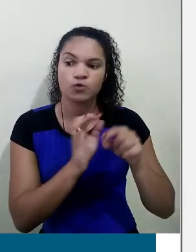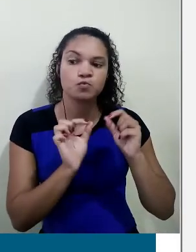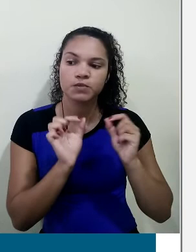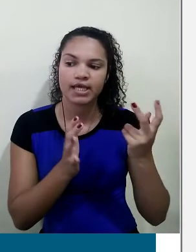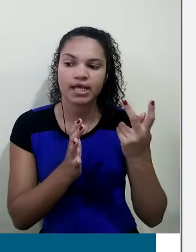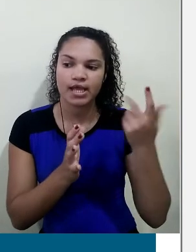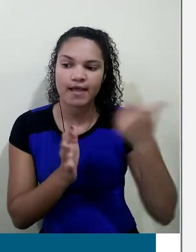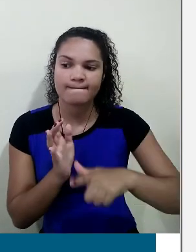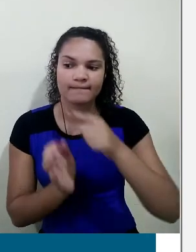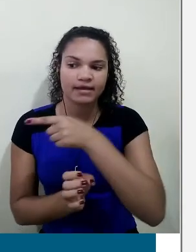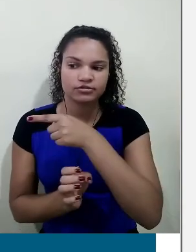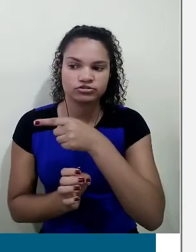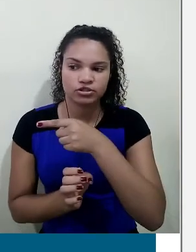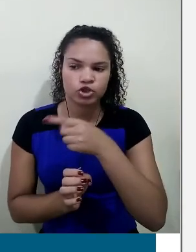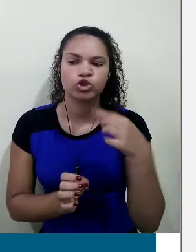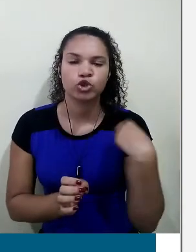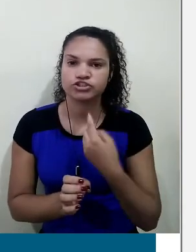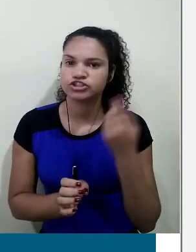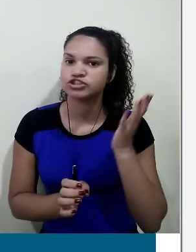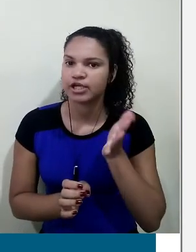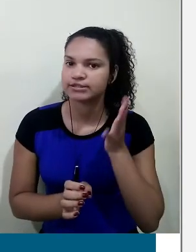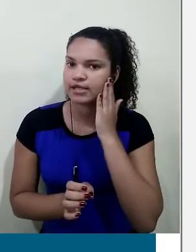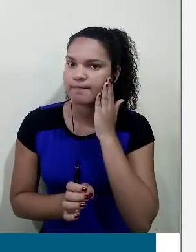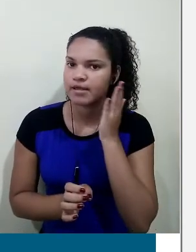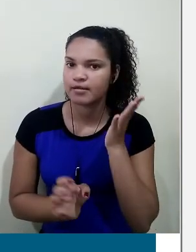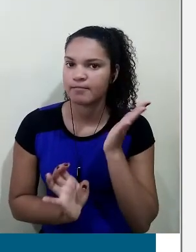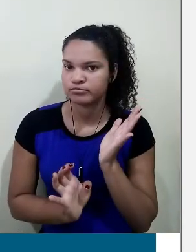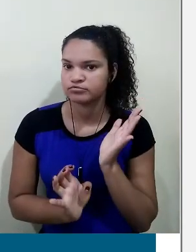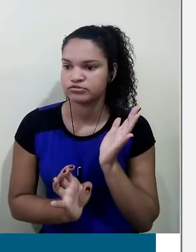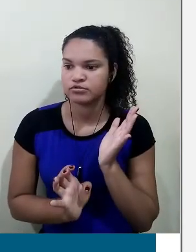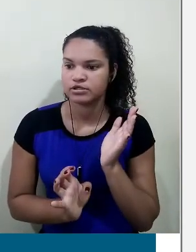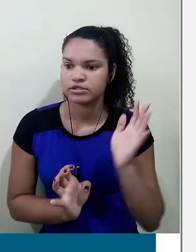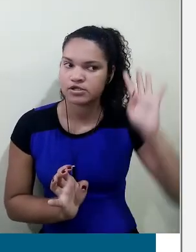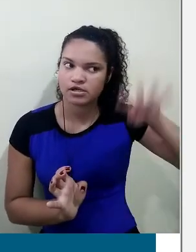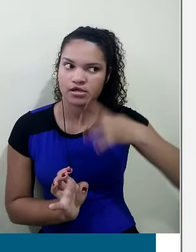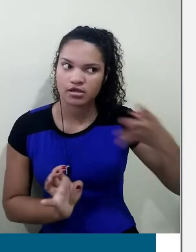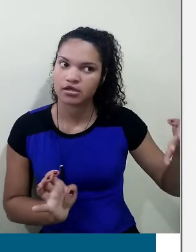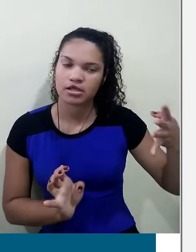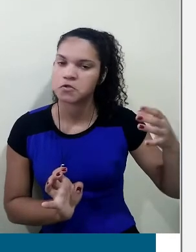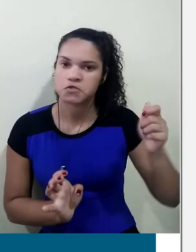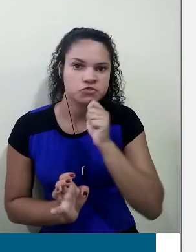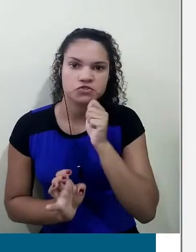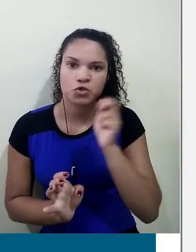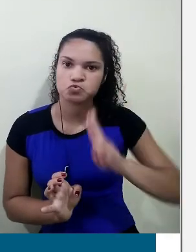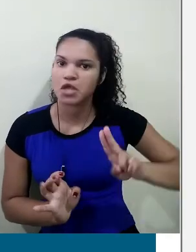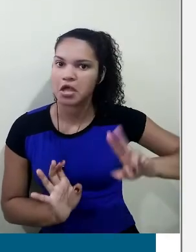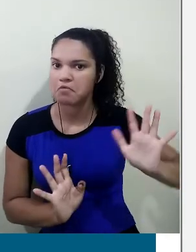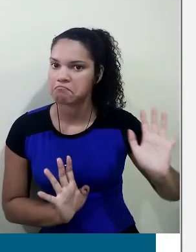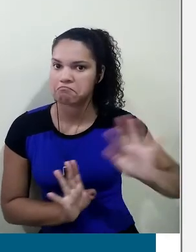intersecção. Repare aqui que nós já sabemos como calcular a intersecção sem usar o quadro. Então, nós temos